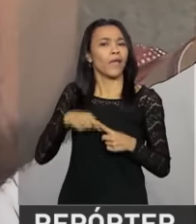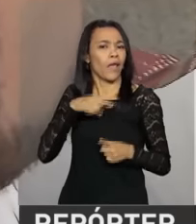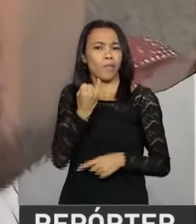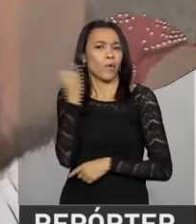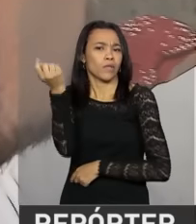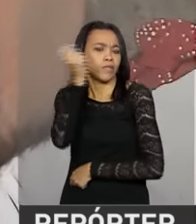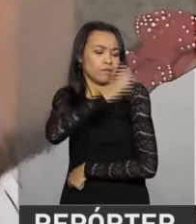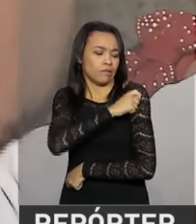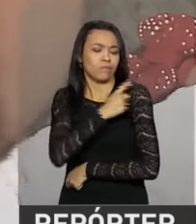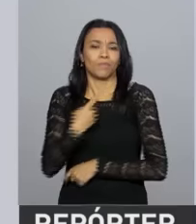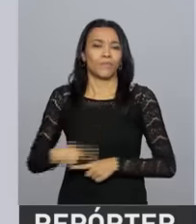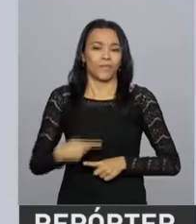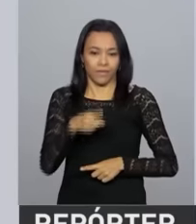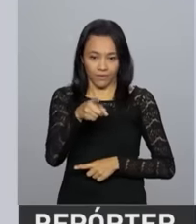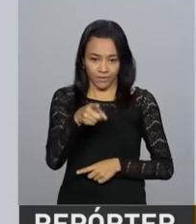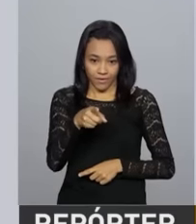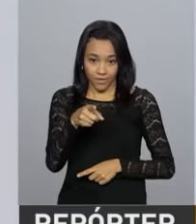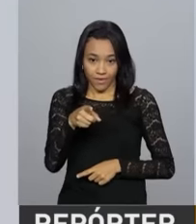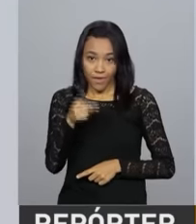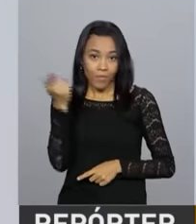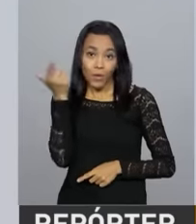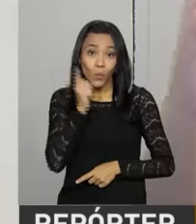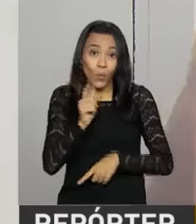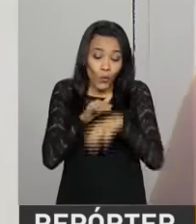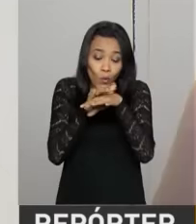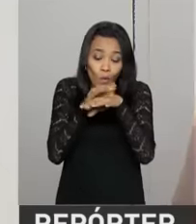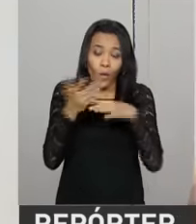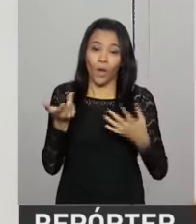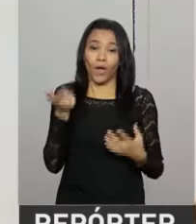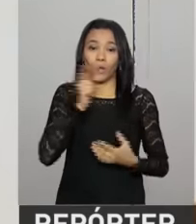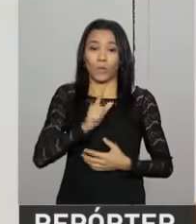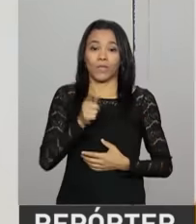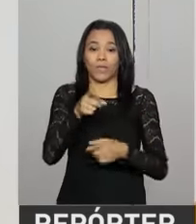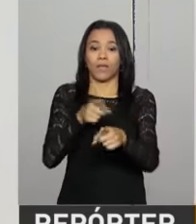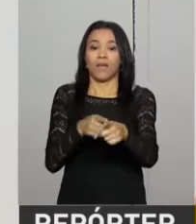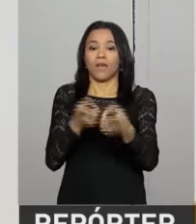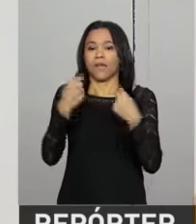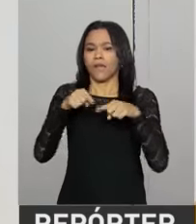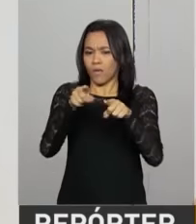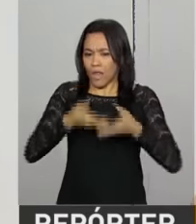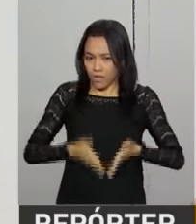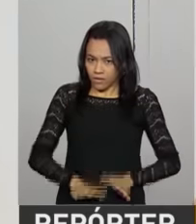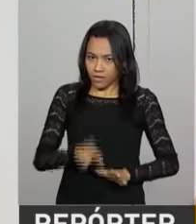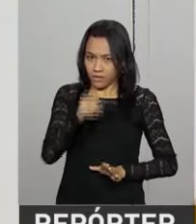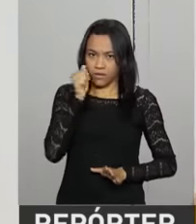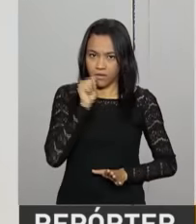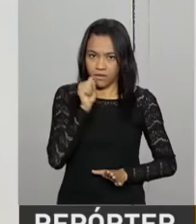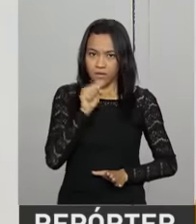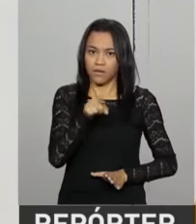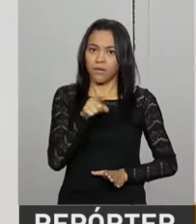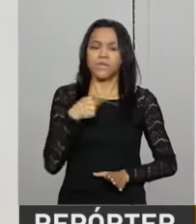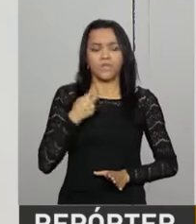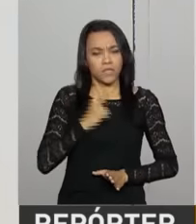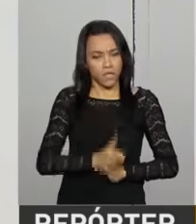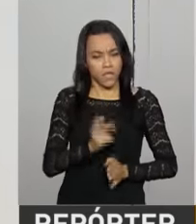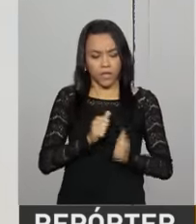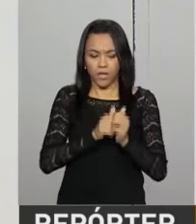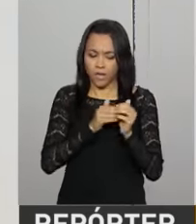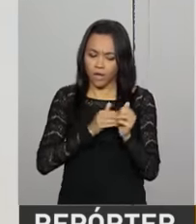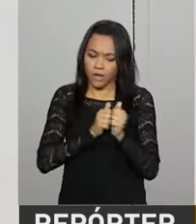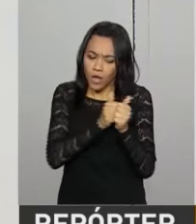importante encarar as agulhas. Para não ficar totói. Desde quando ela nasceu, eu estou sempre